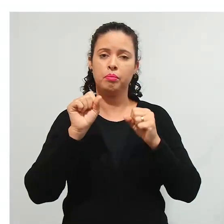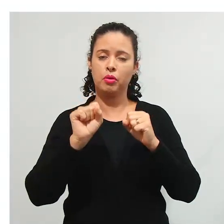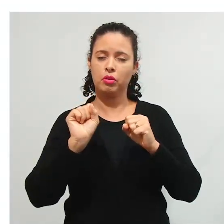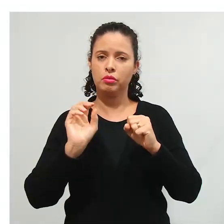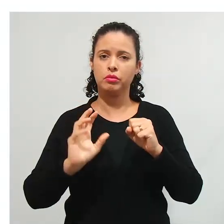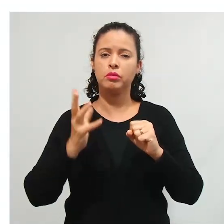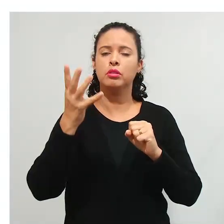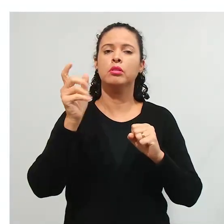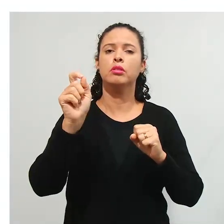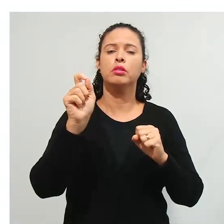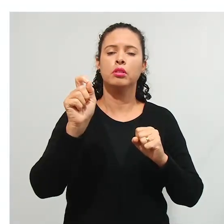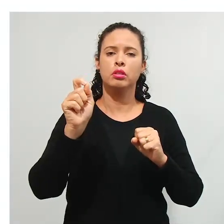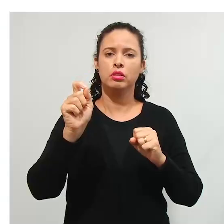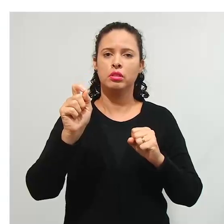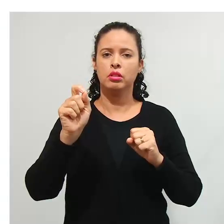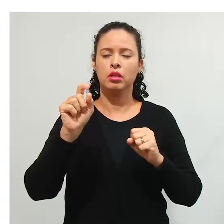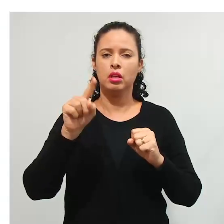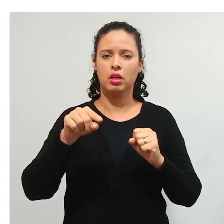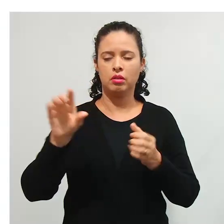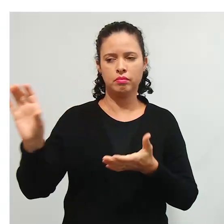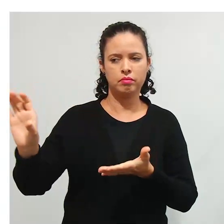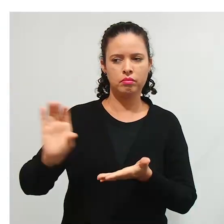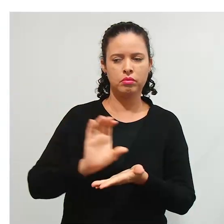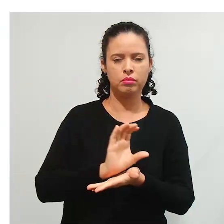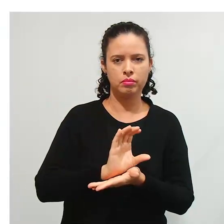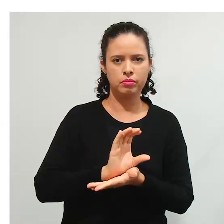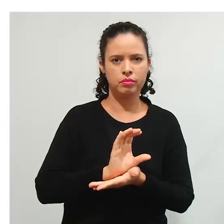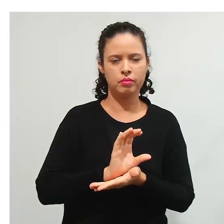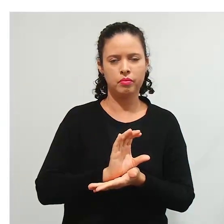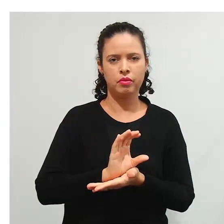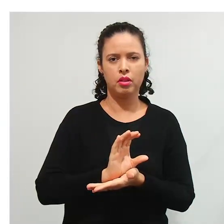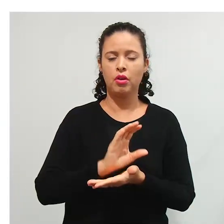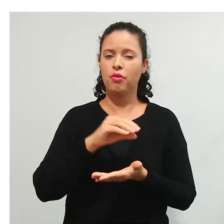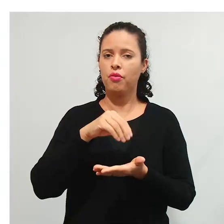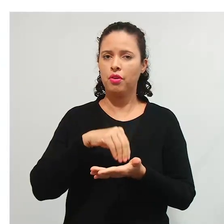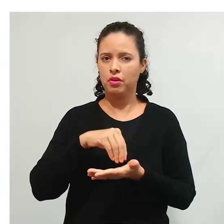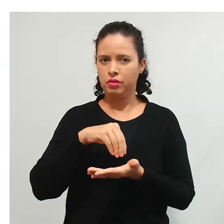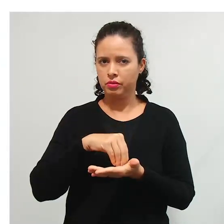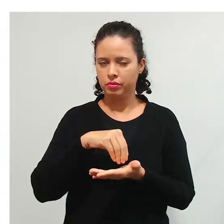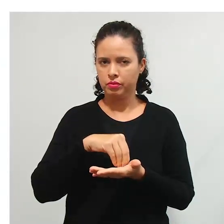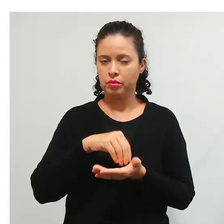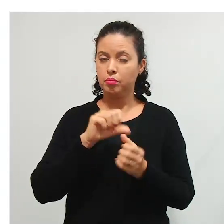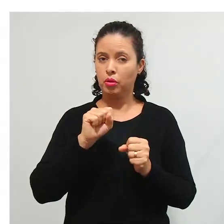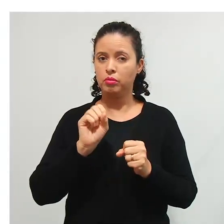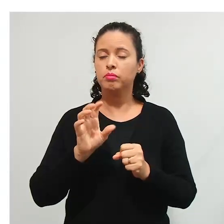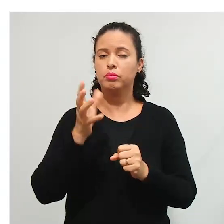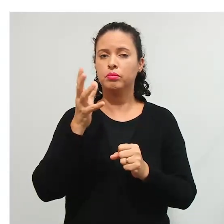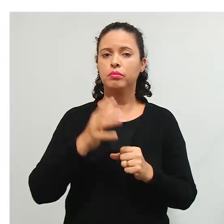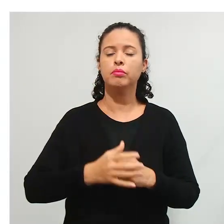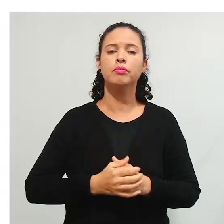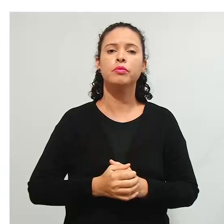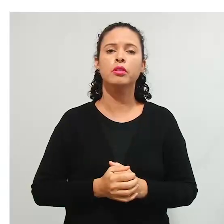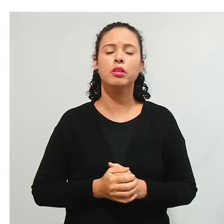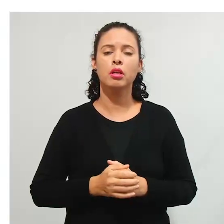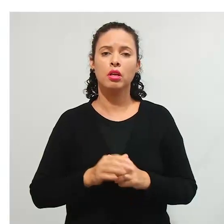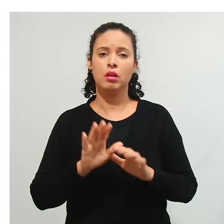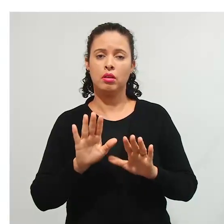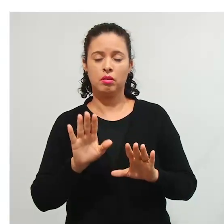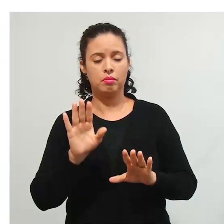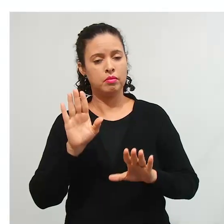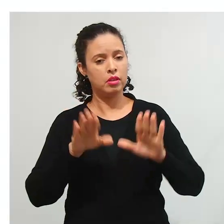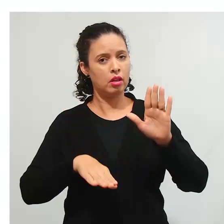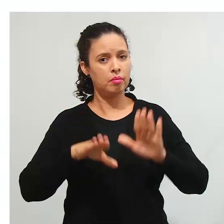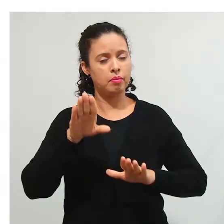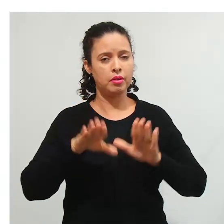ser que essa descentralização de crédito não aconteça, certo? Mas pode ser que